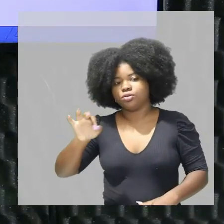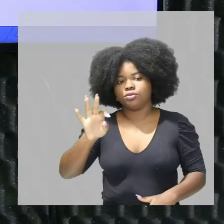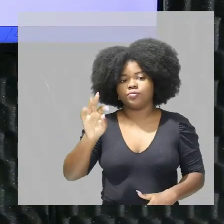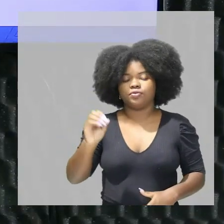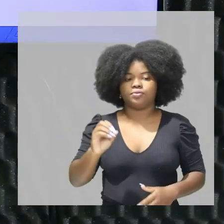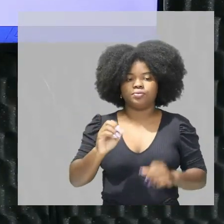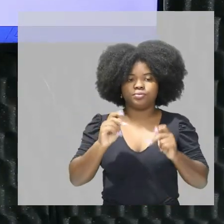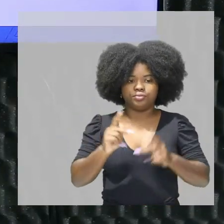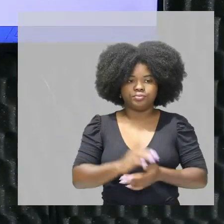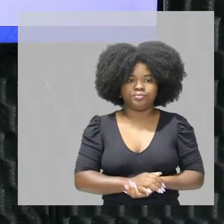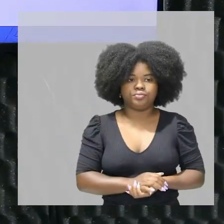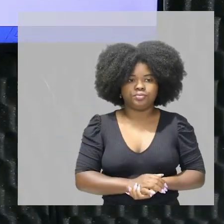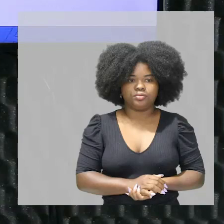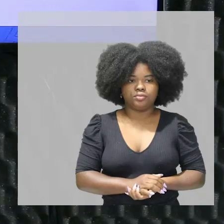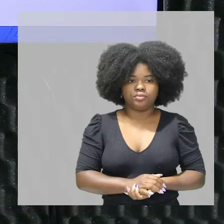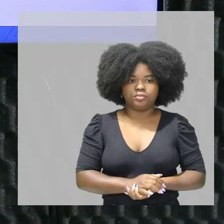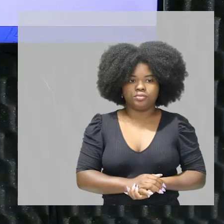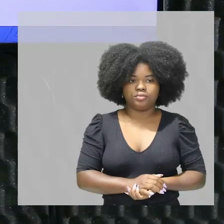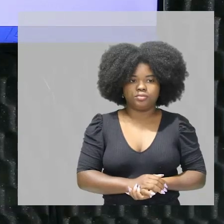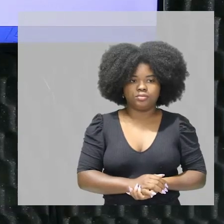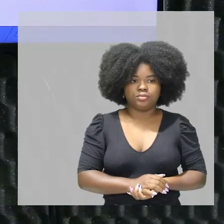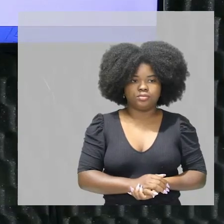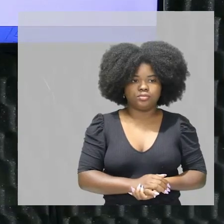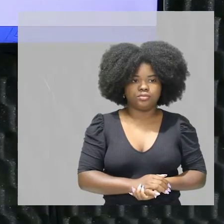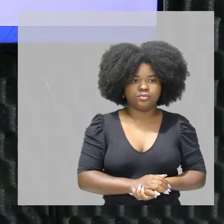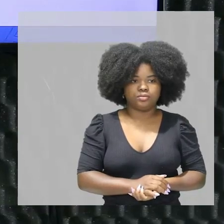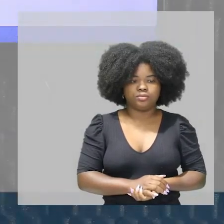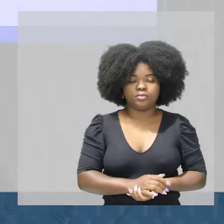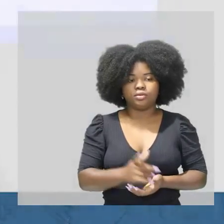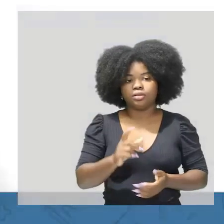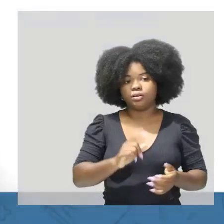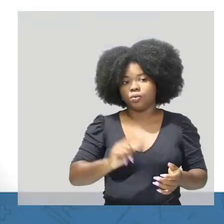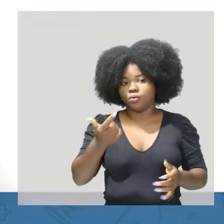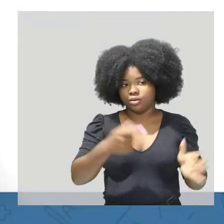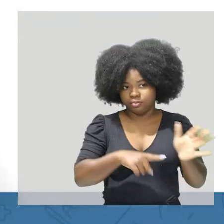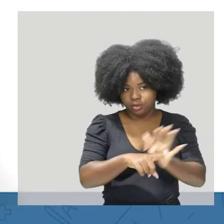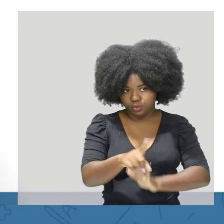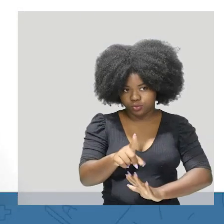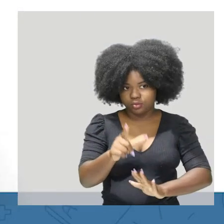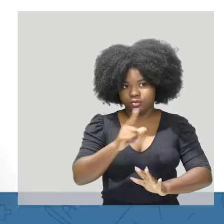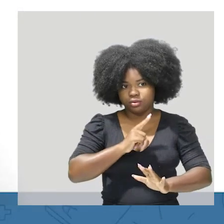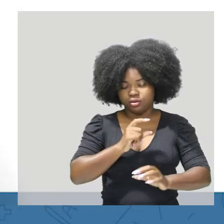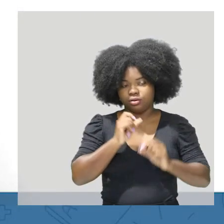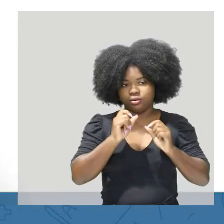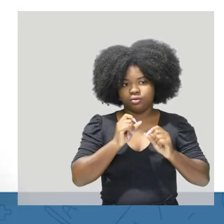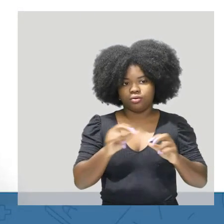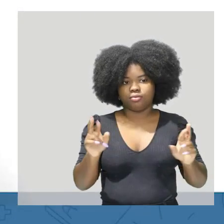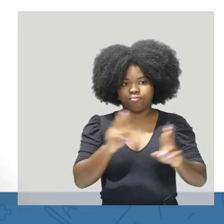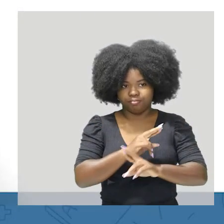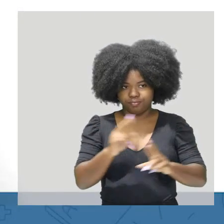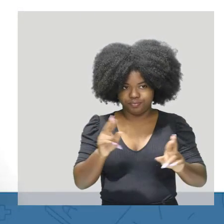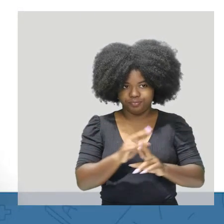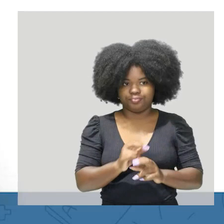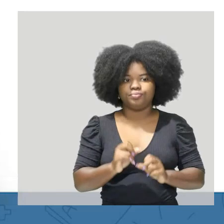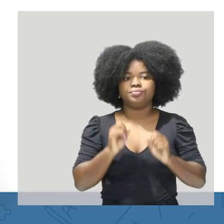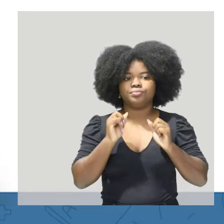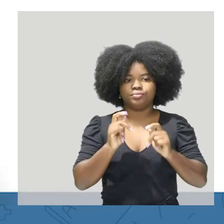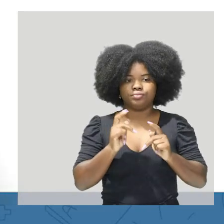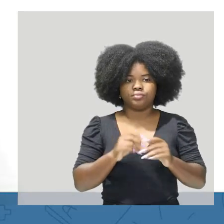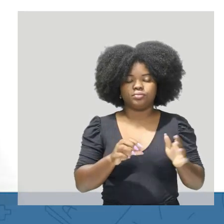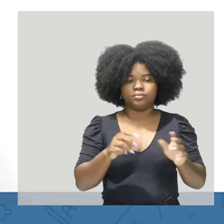Ok vamos aqui para mais uma questão que traz coisas neste nível